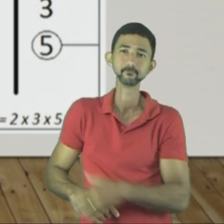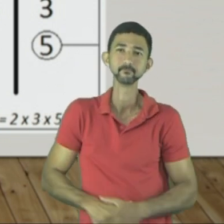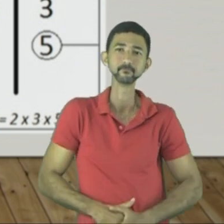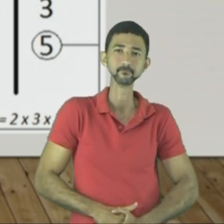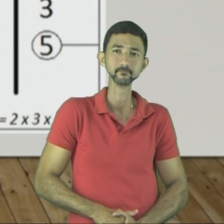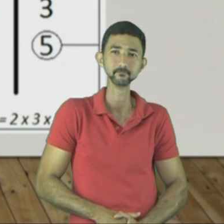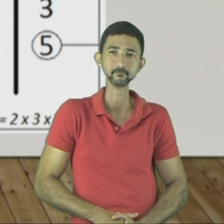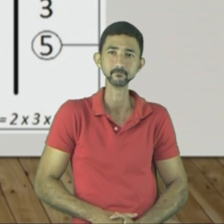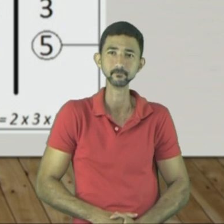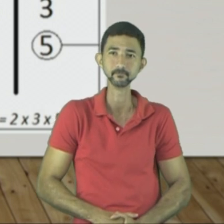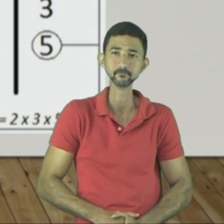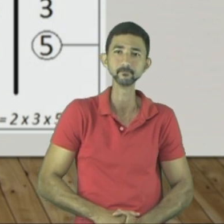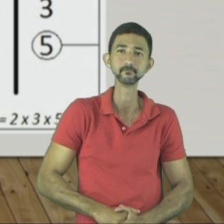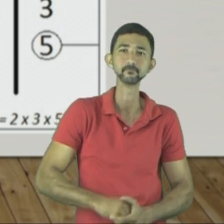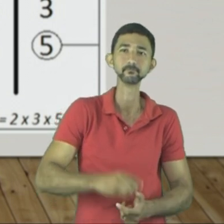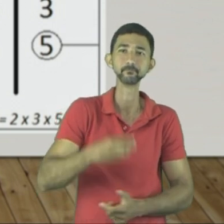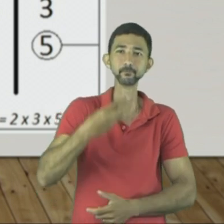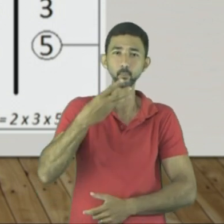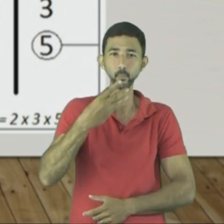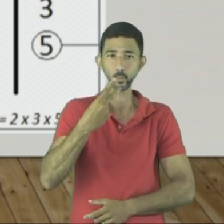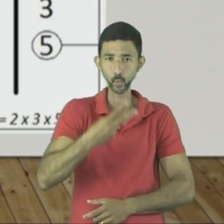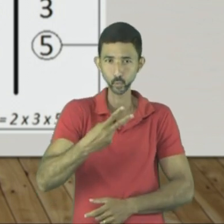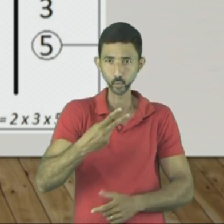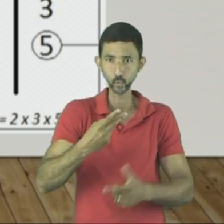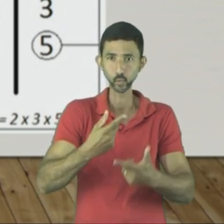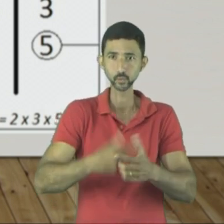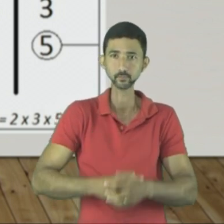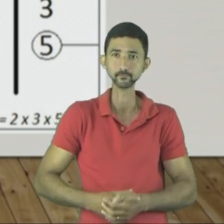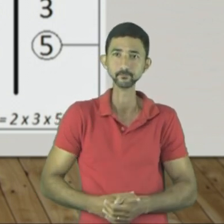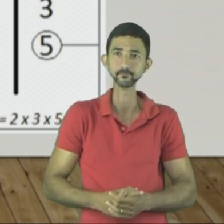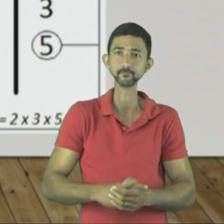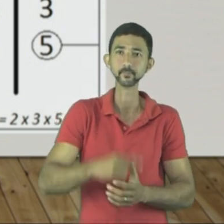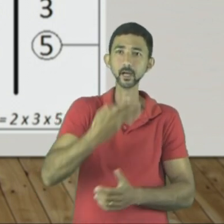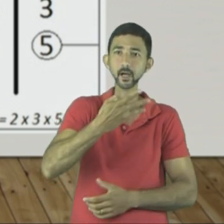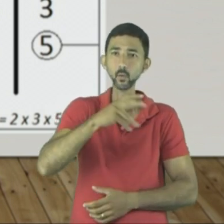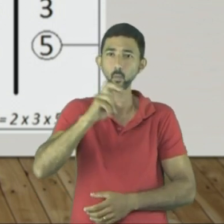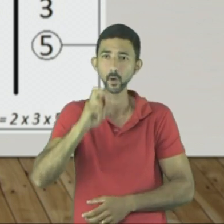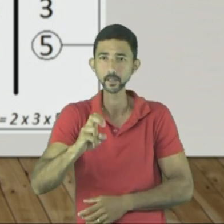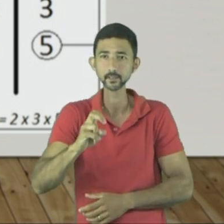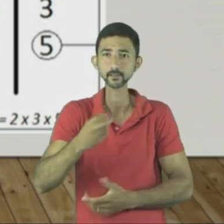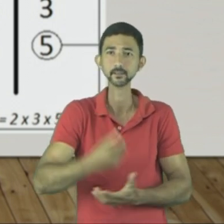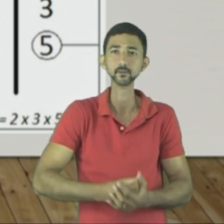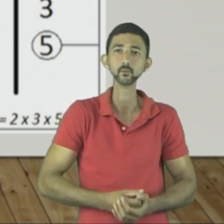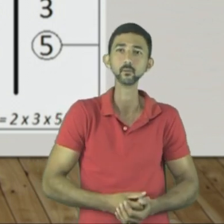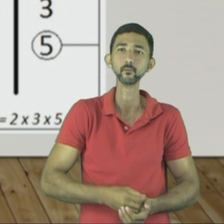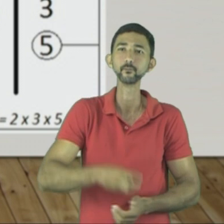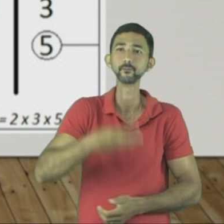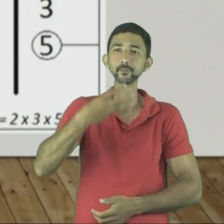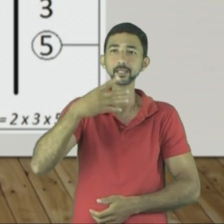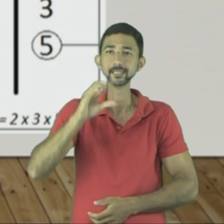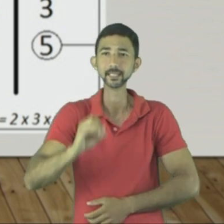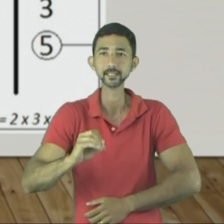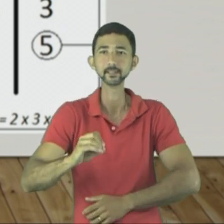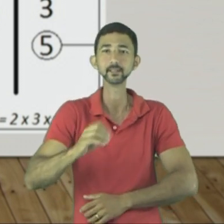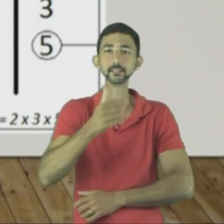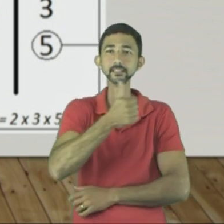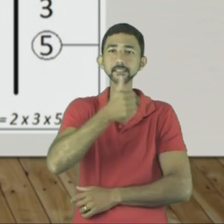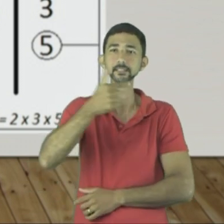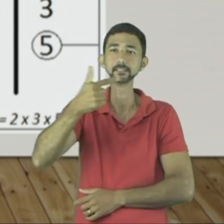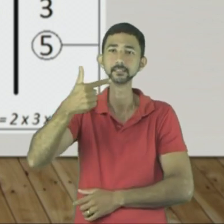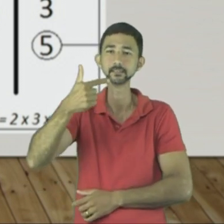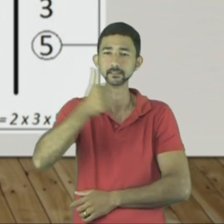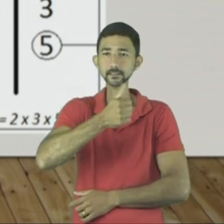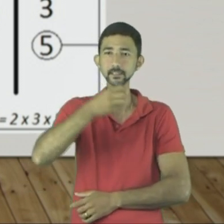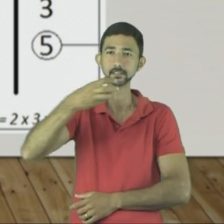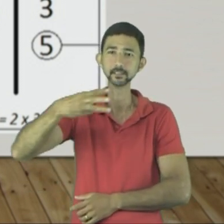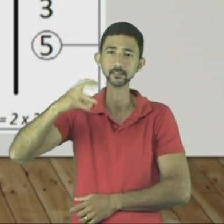Mesmo processo. Por 2 aqui o 60, o 45 não é e o 135 também não é. E então só faço